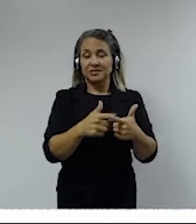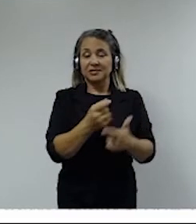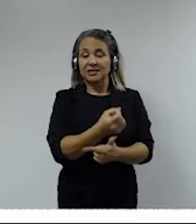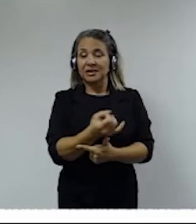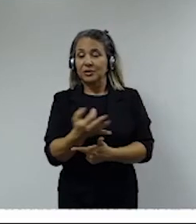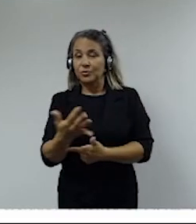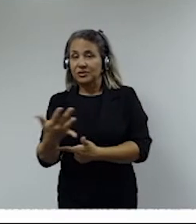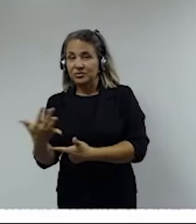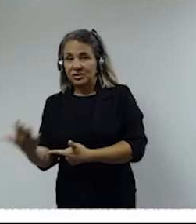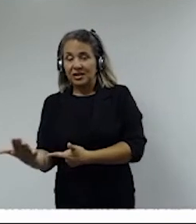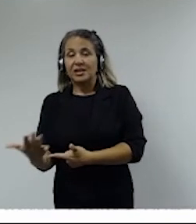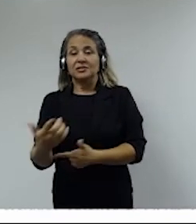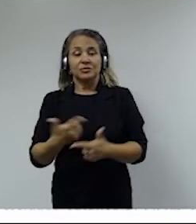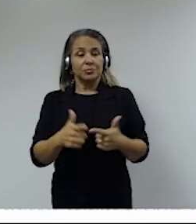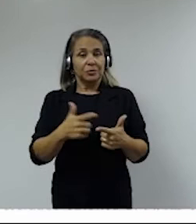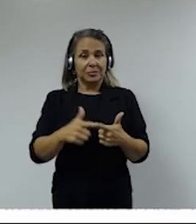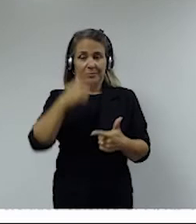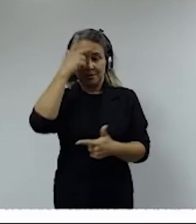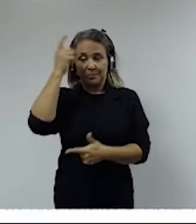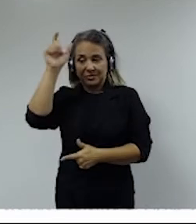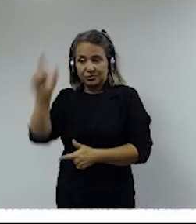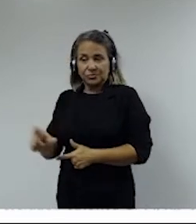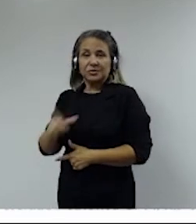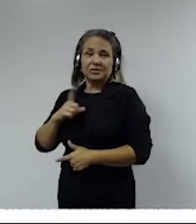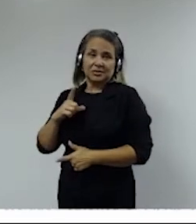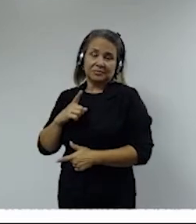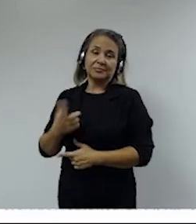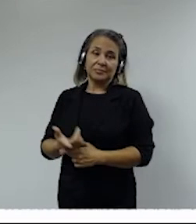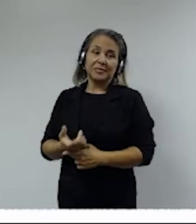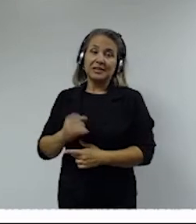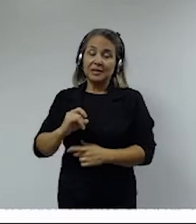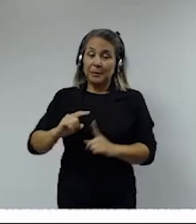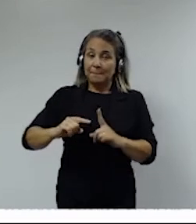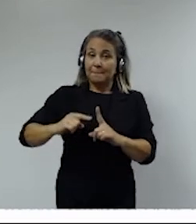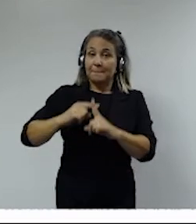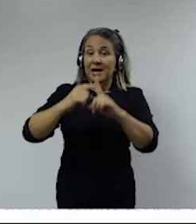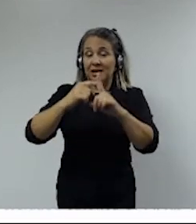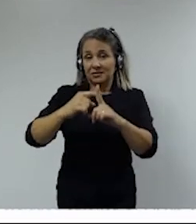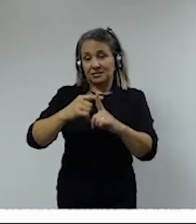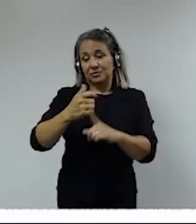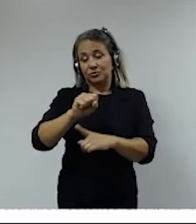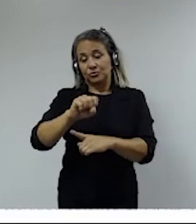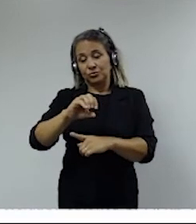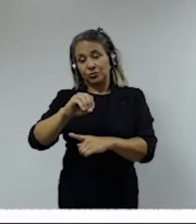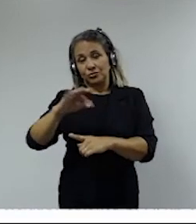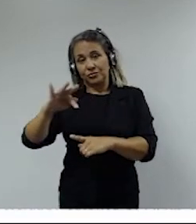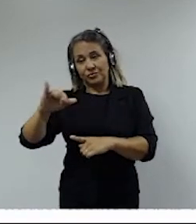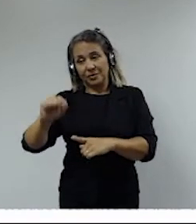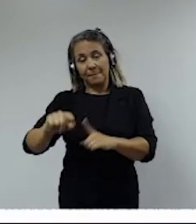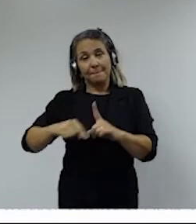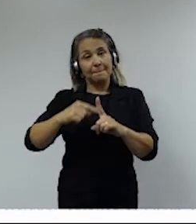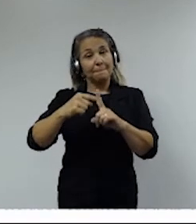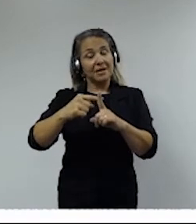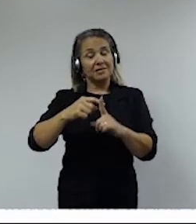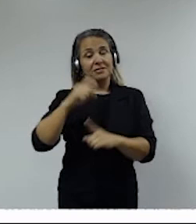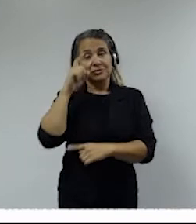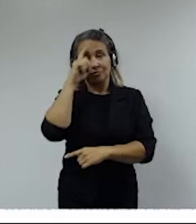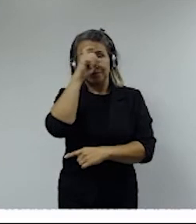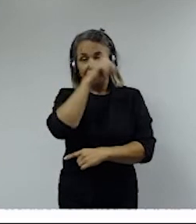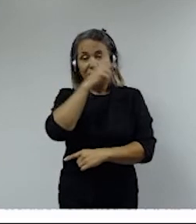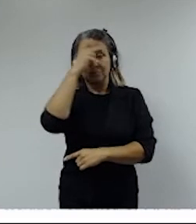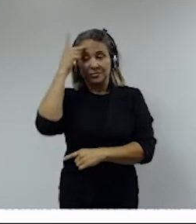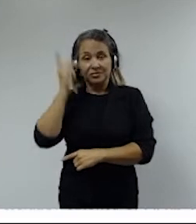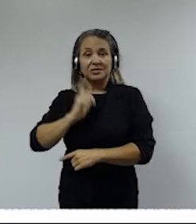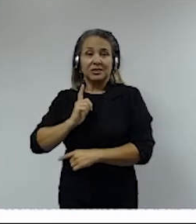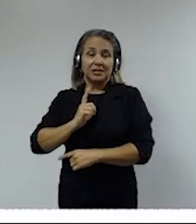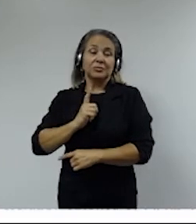número de comorbidades e problemas que um paciente tem. Quanto maior o SOFA, mais dificuldade essas pessoas terão